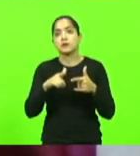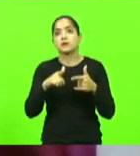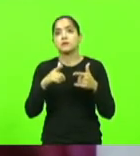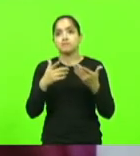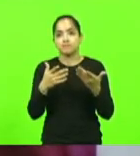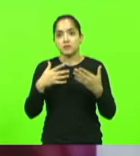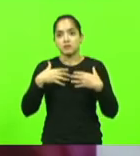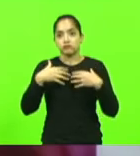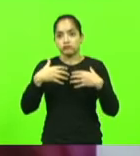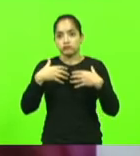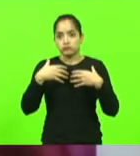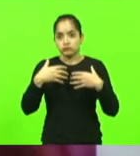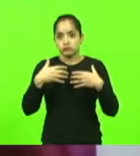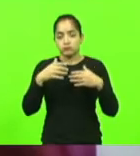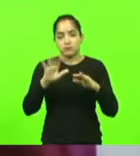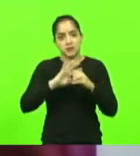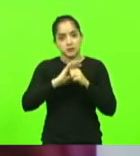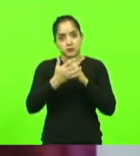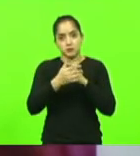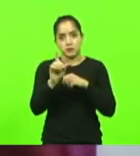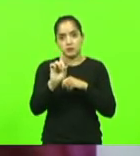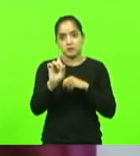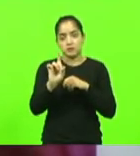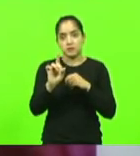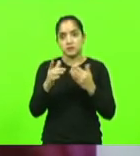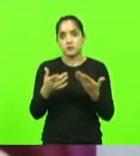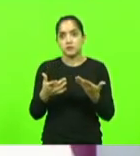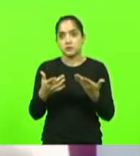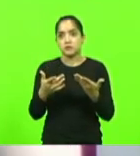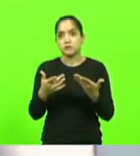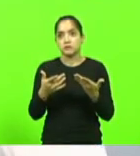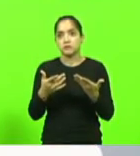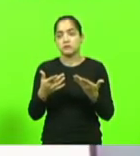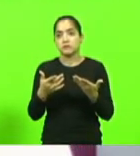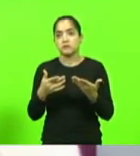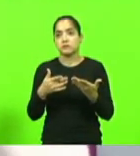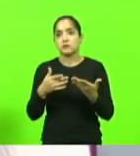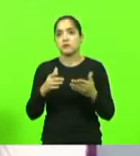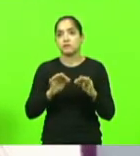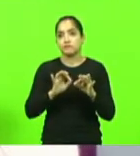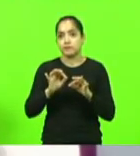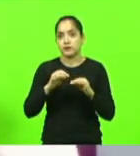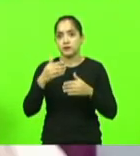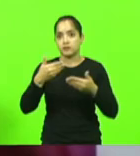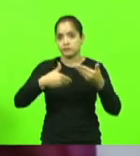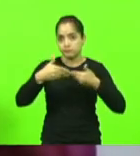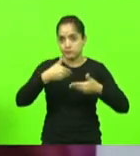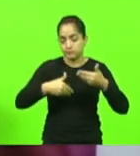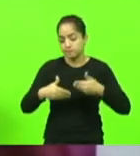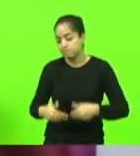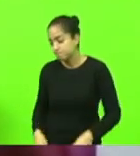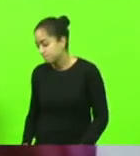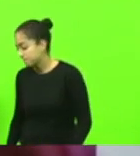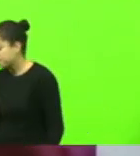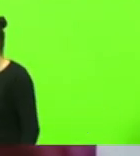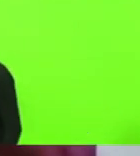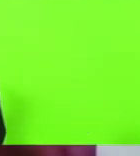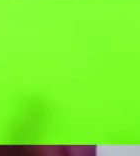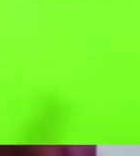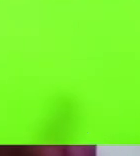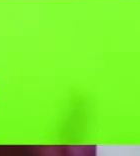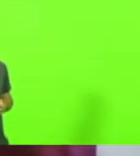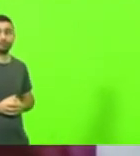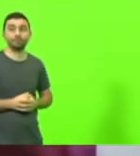a Deus não é Covid, presidente. Então, fiquei fazendo sessões de casa para recuperar um pouco o